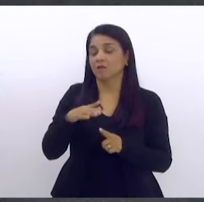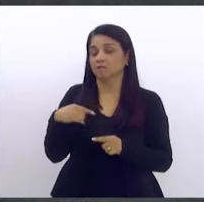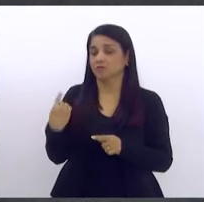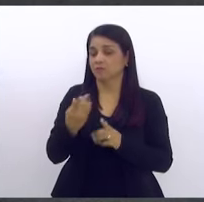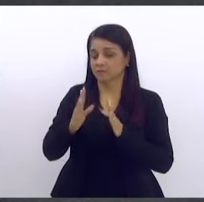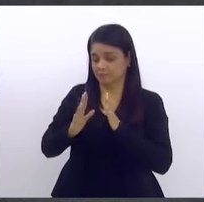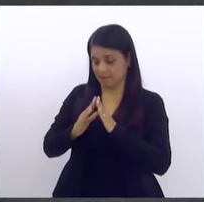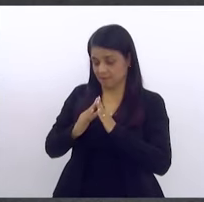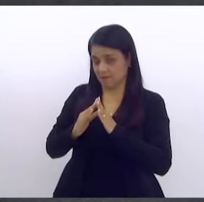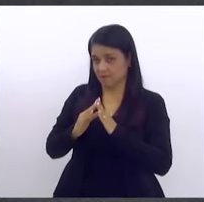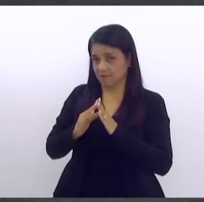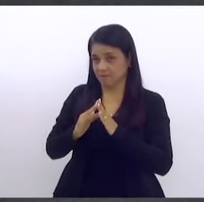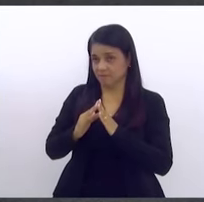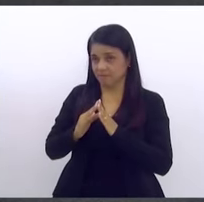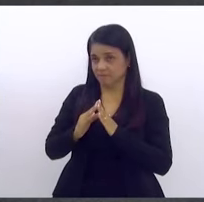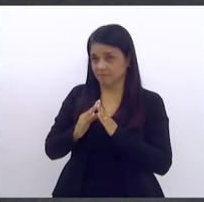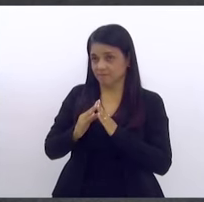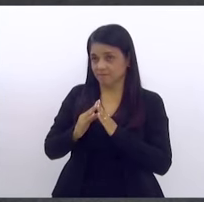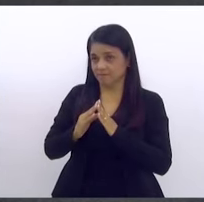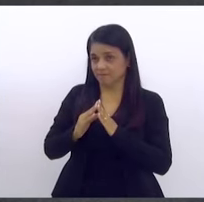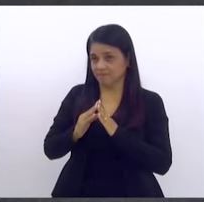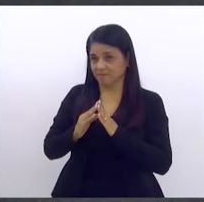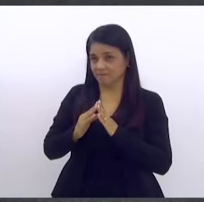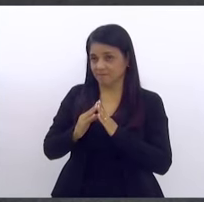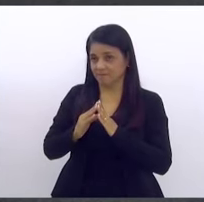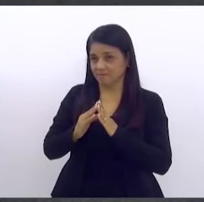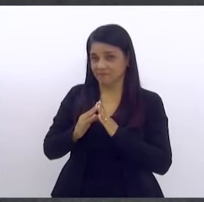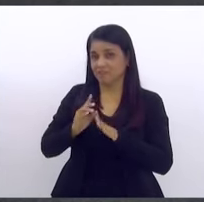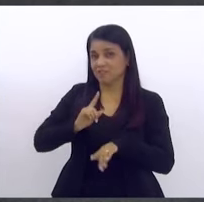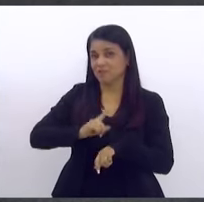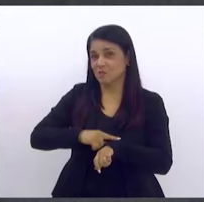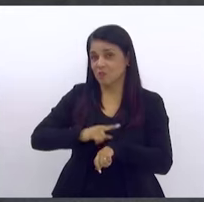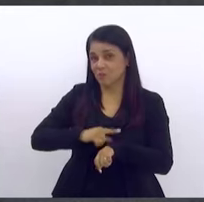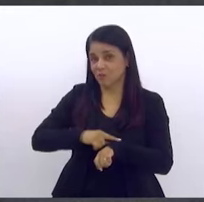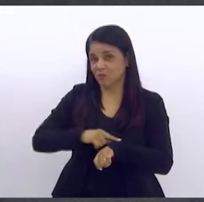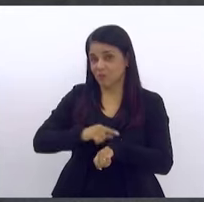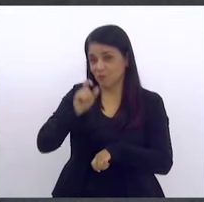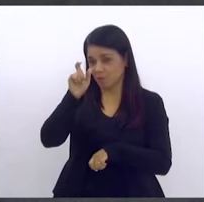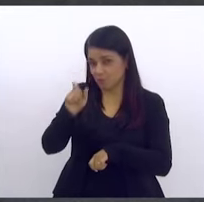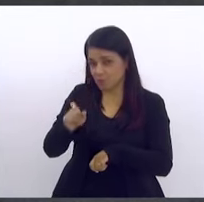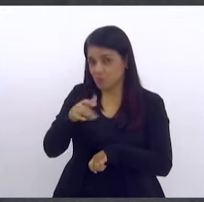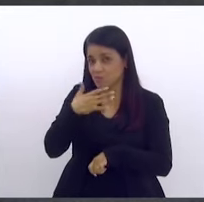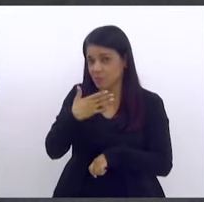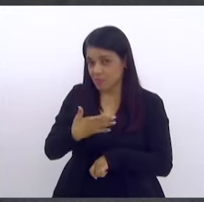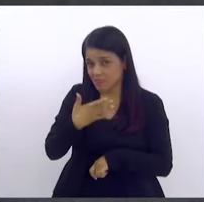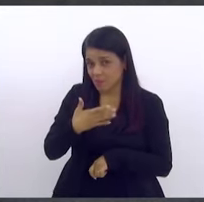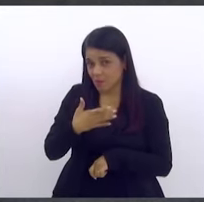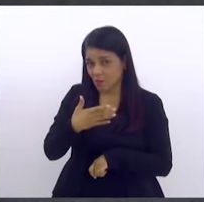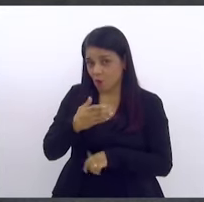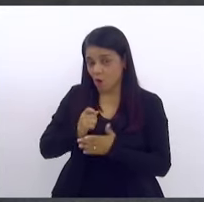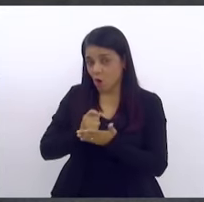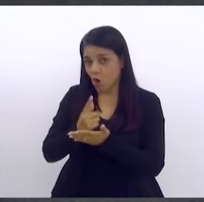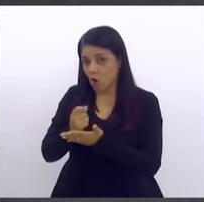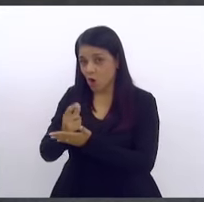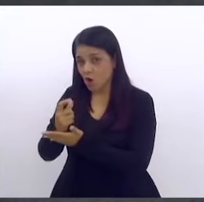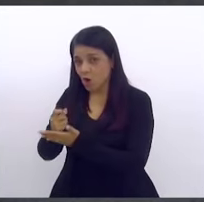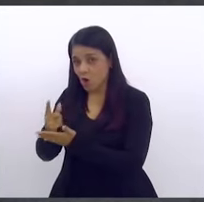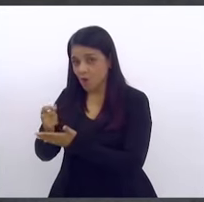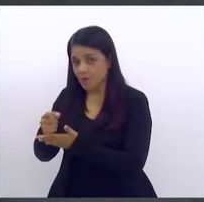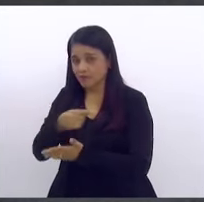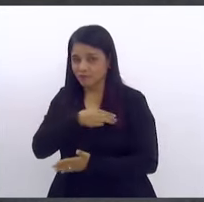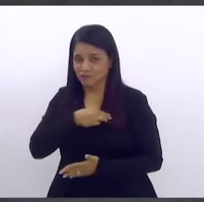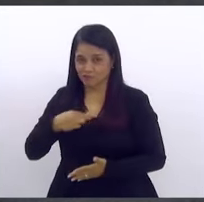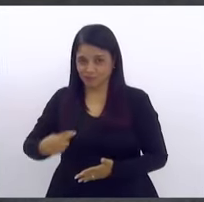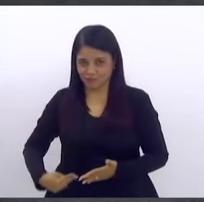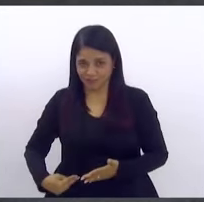vai negar que tem alguém nesse exato momento, para o Natal, comprando algum produto da